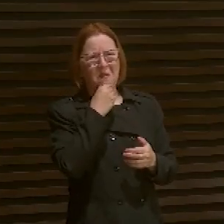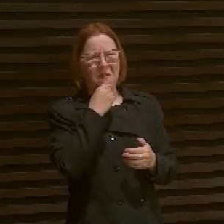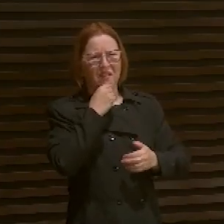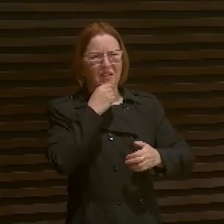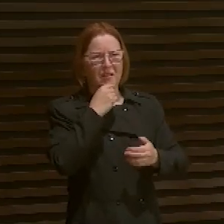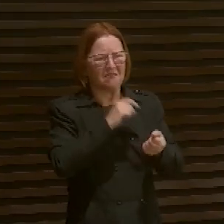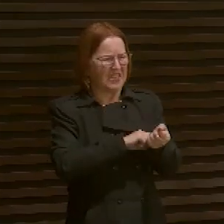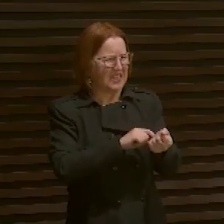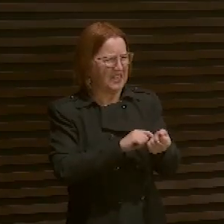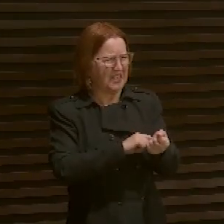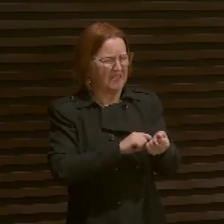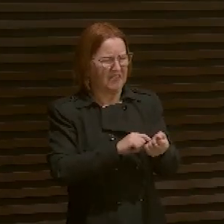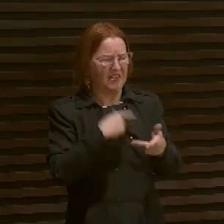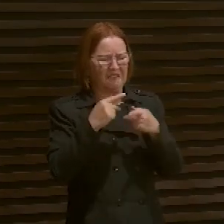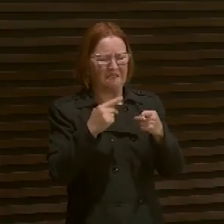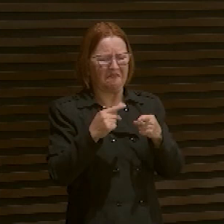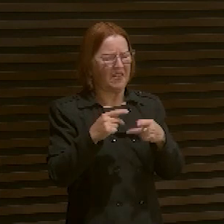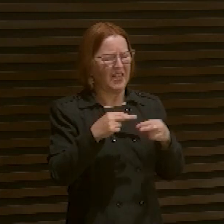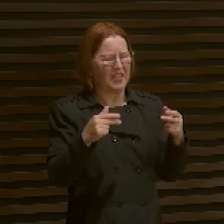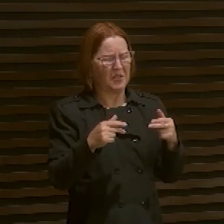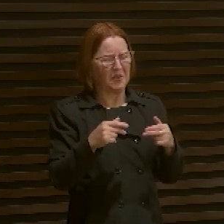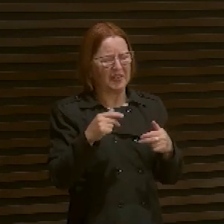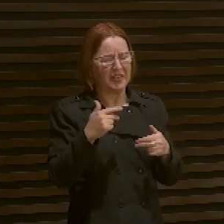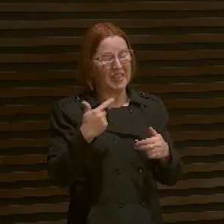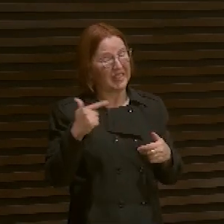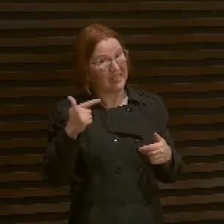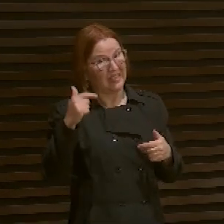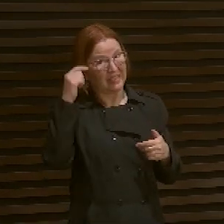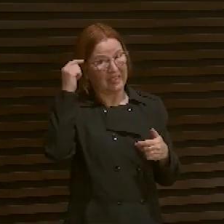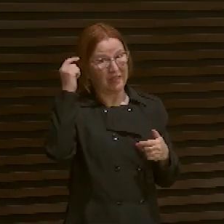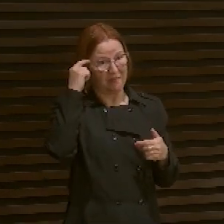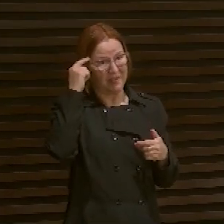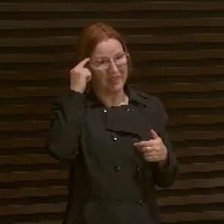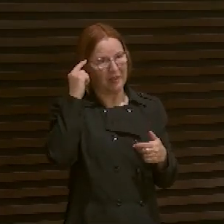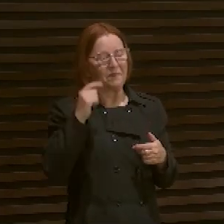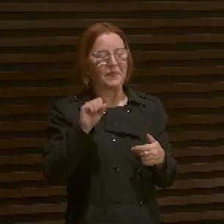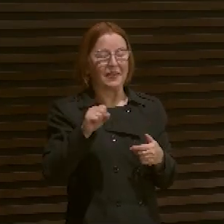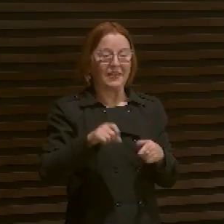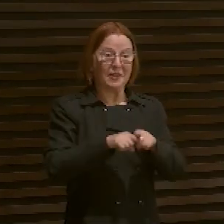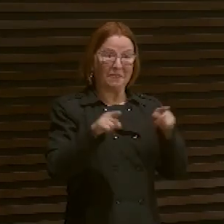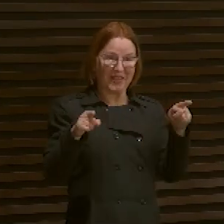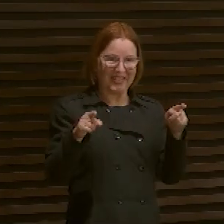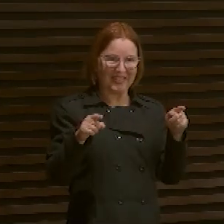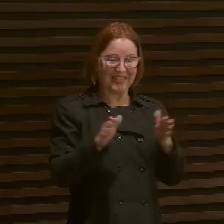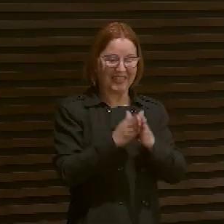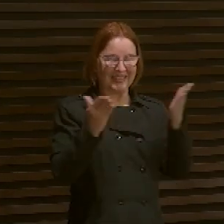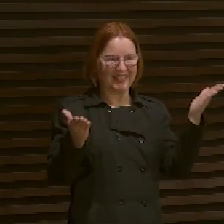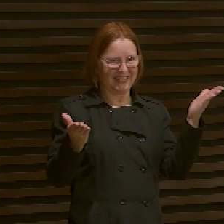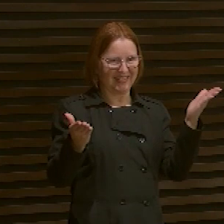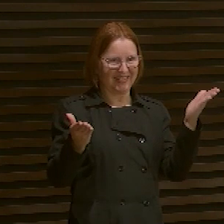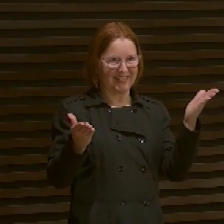um cara que toma decisão precipitada. Sim, a Bíblia fala dele nesse sentido. Mas mais do que isso, irmãos, a Bíblia tem